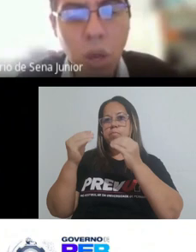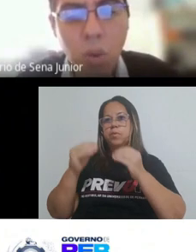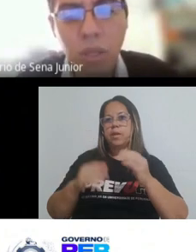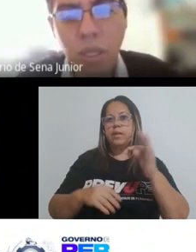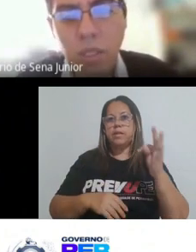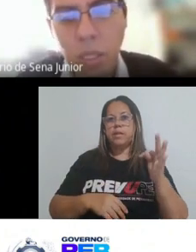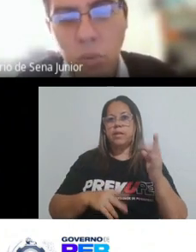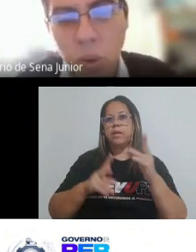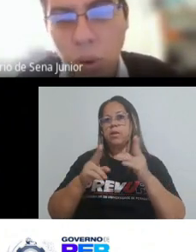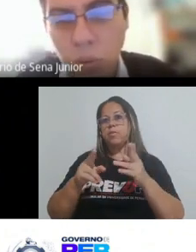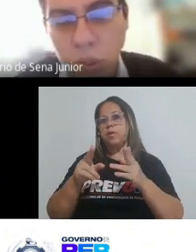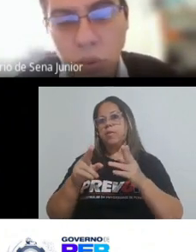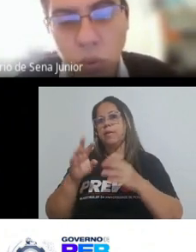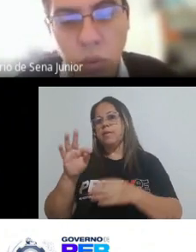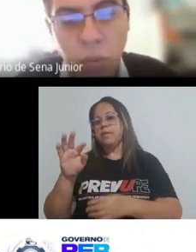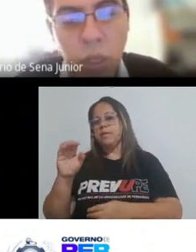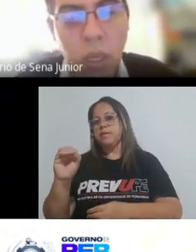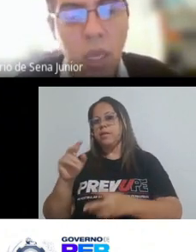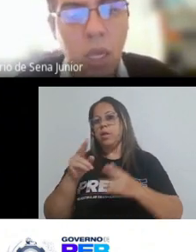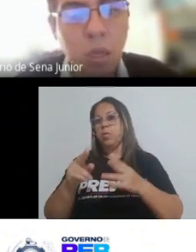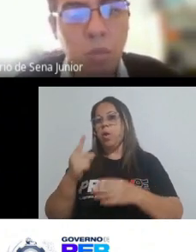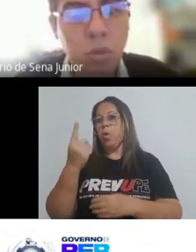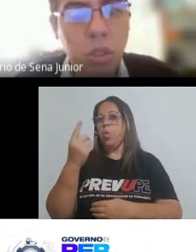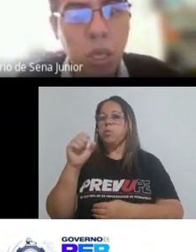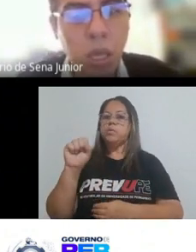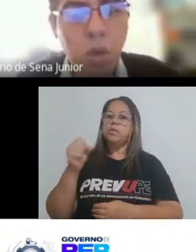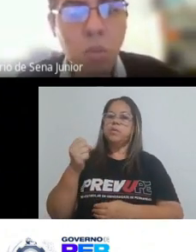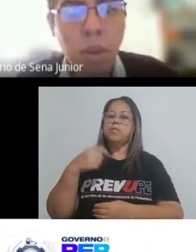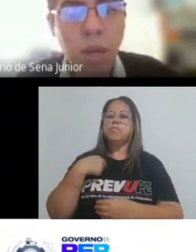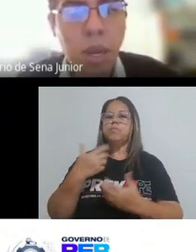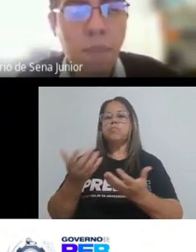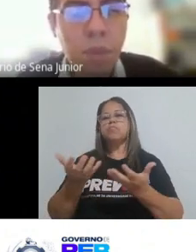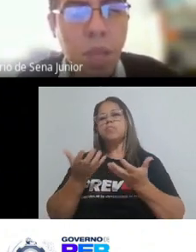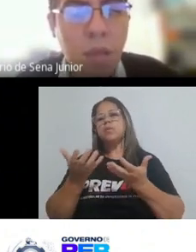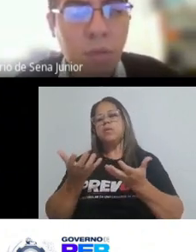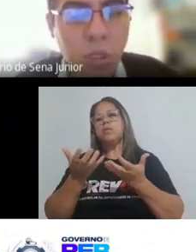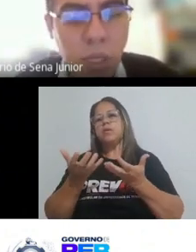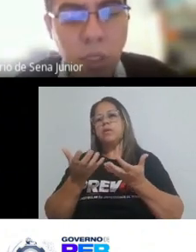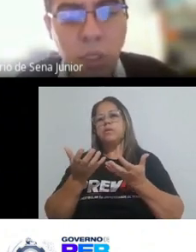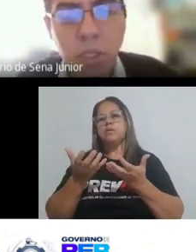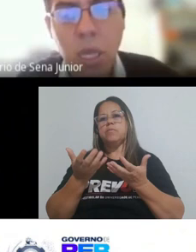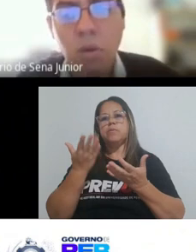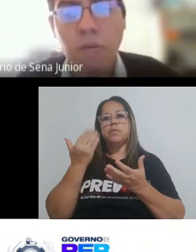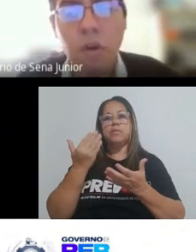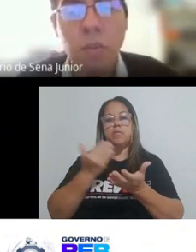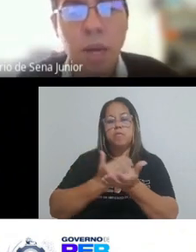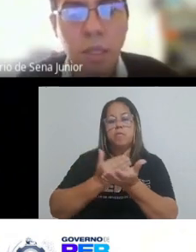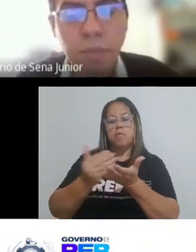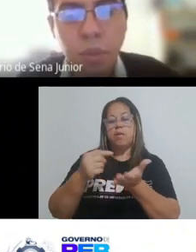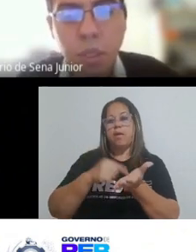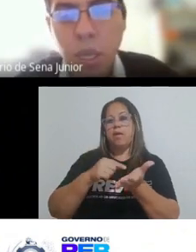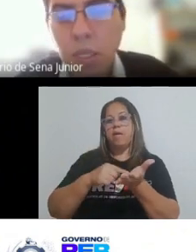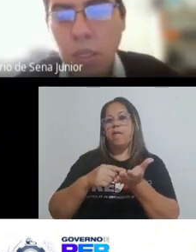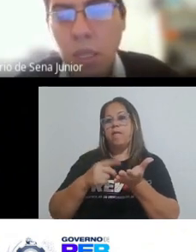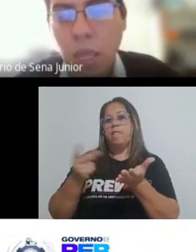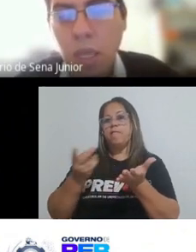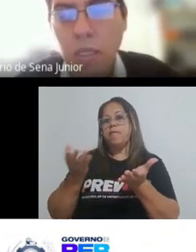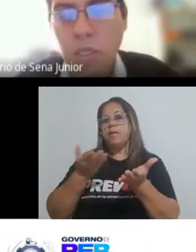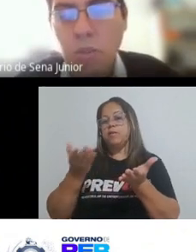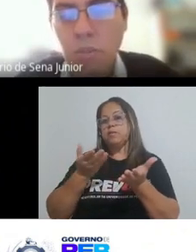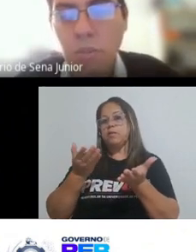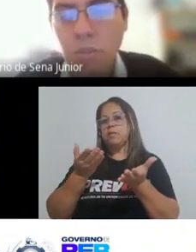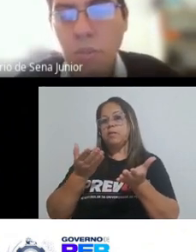igual a T zero igual a 1 segundo, queremos recuperar a velocidade inicial informada, que é de